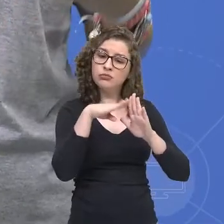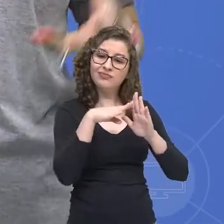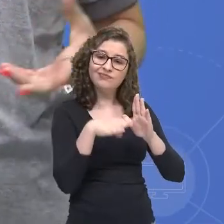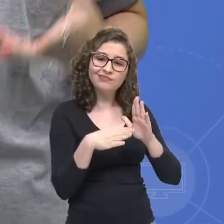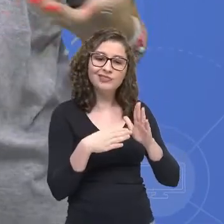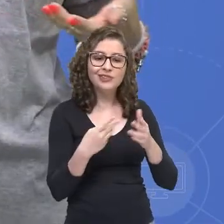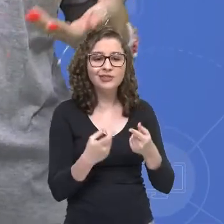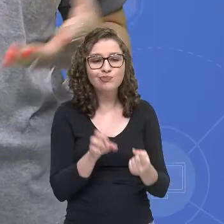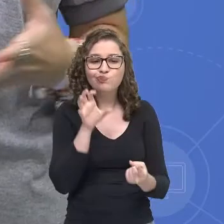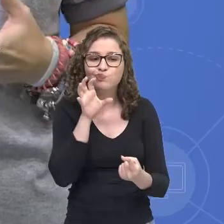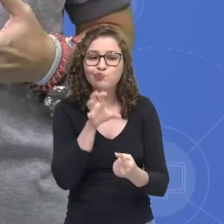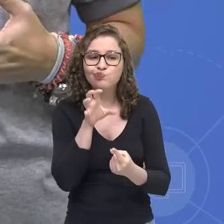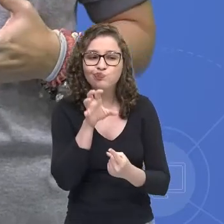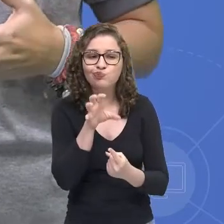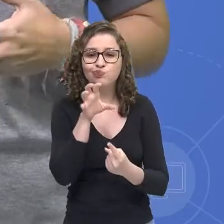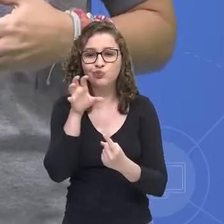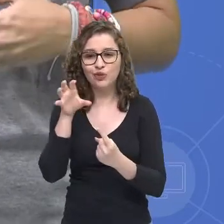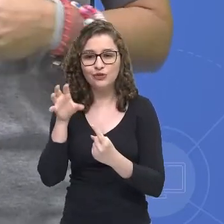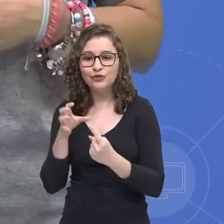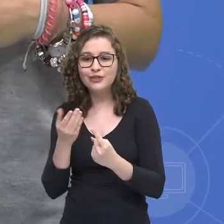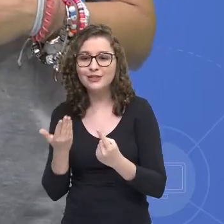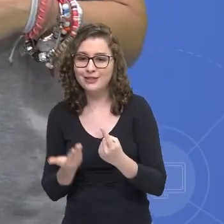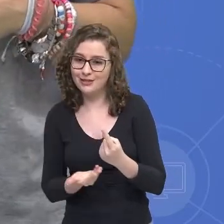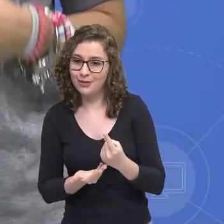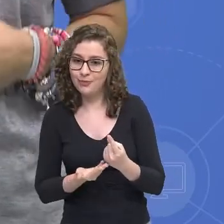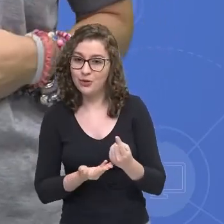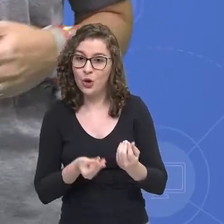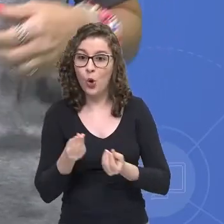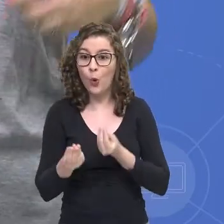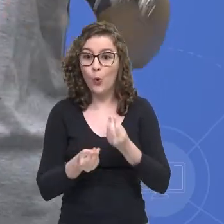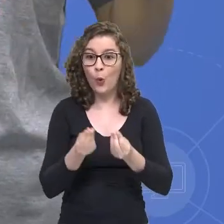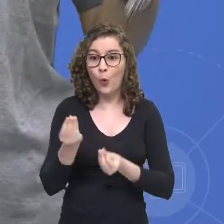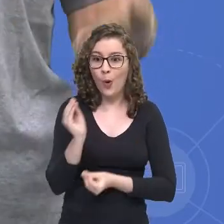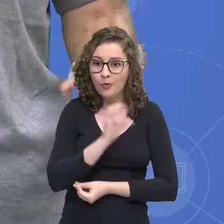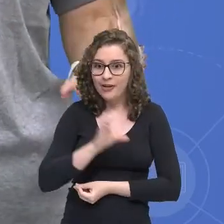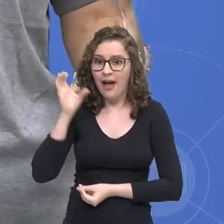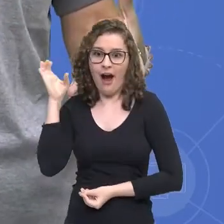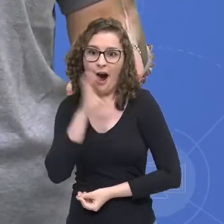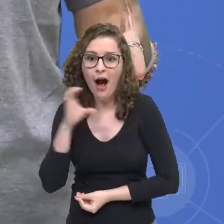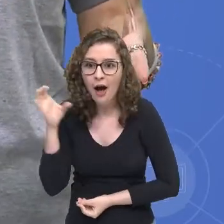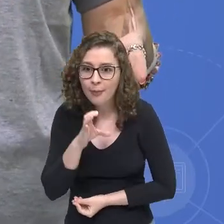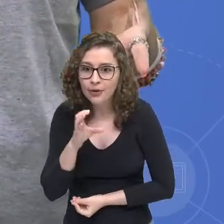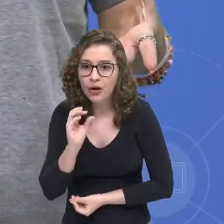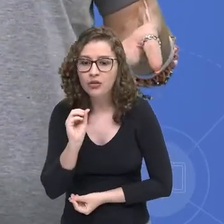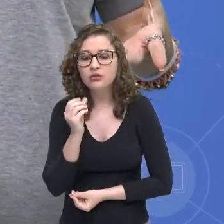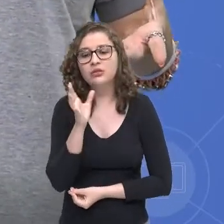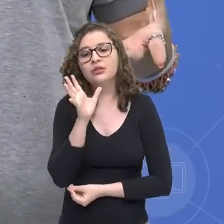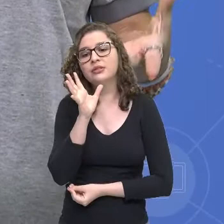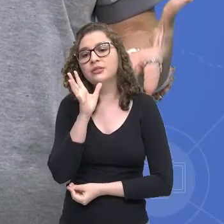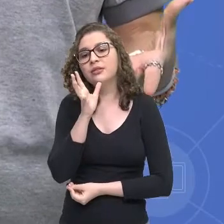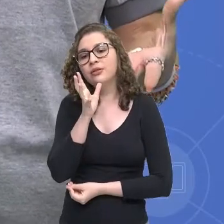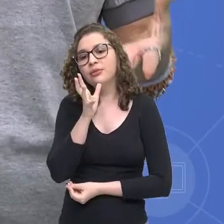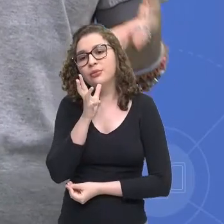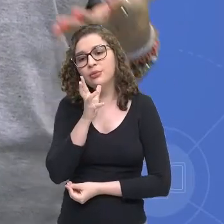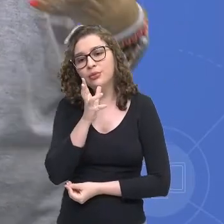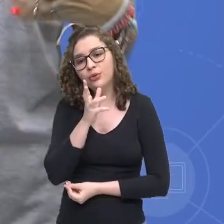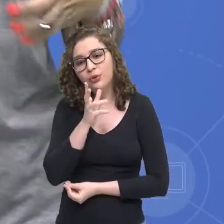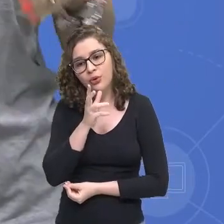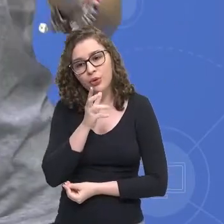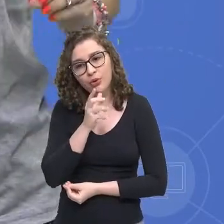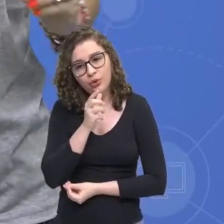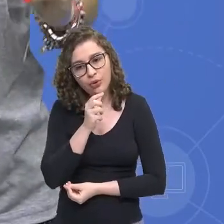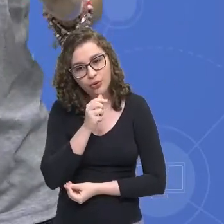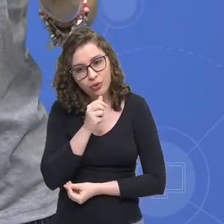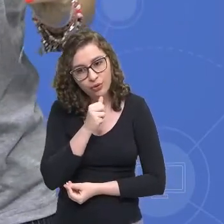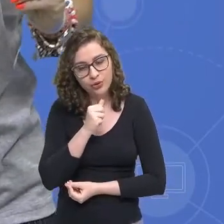podem interferir nessa velocidade. Pode fazer com que uma reação seja mais rápida ou então pode fazer com que uma reação